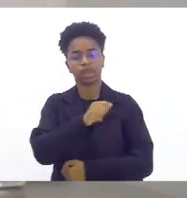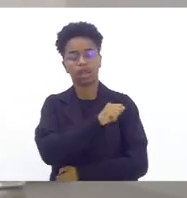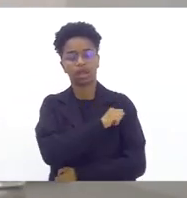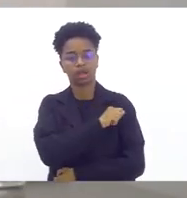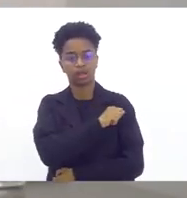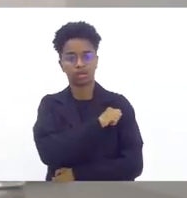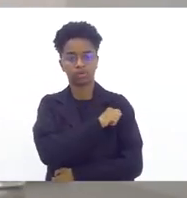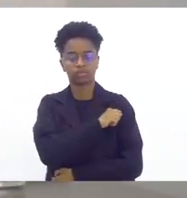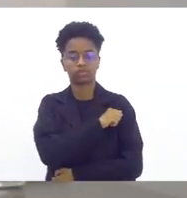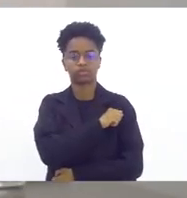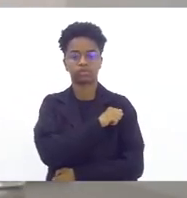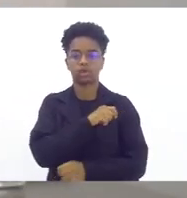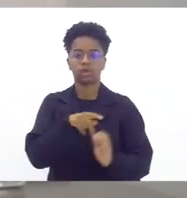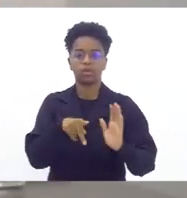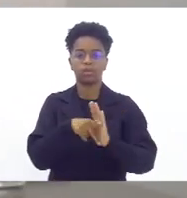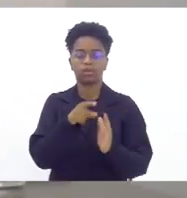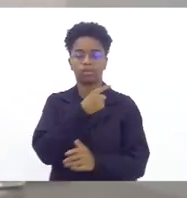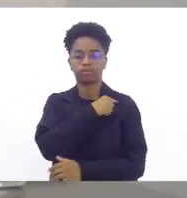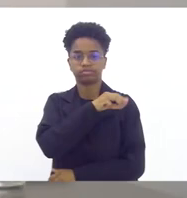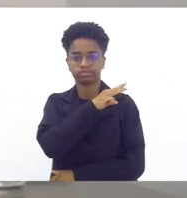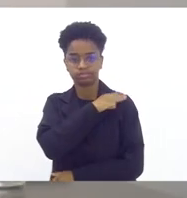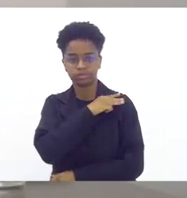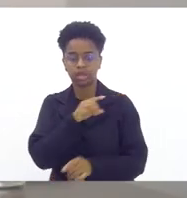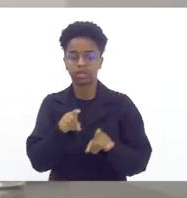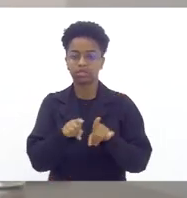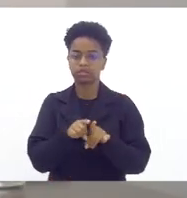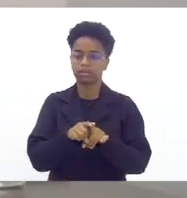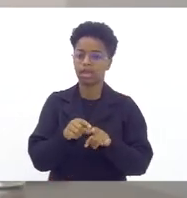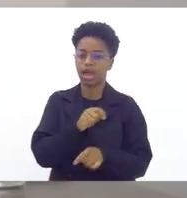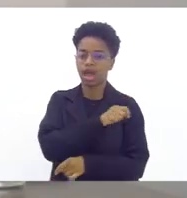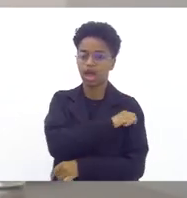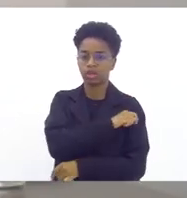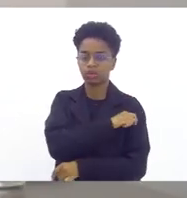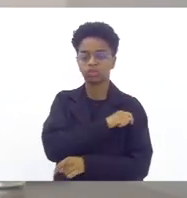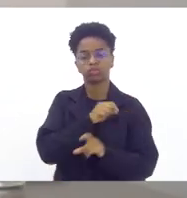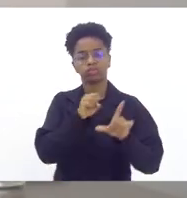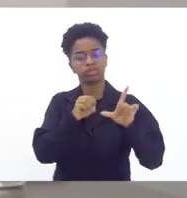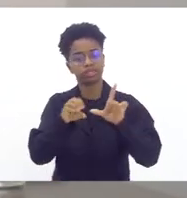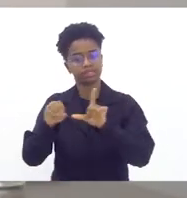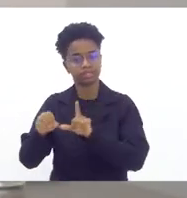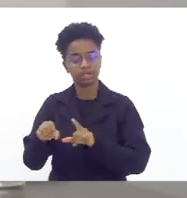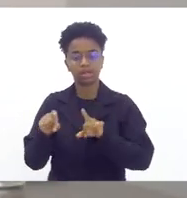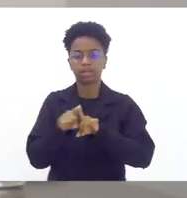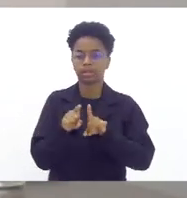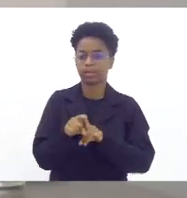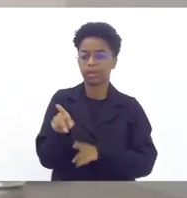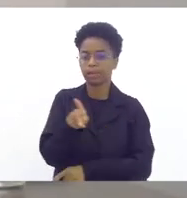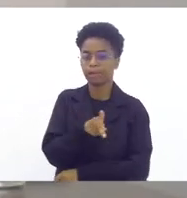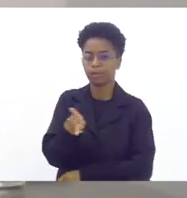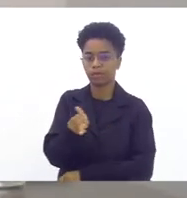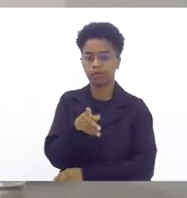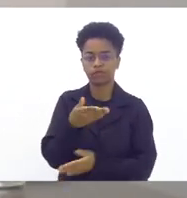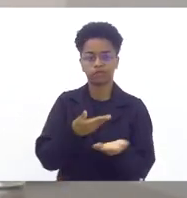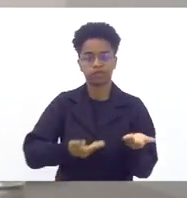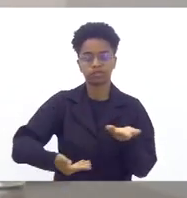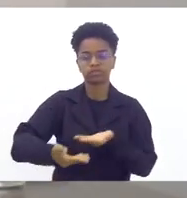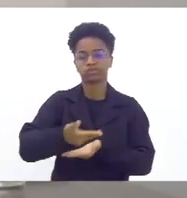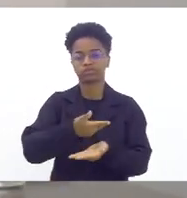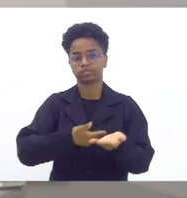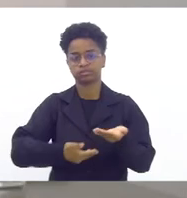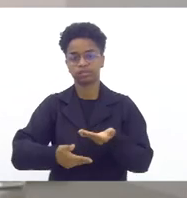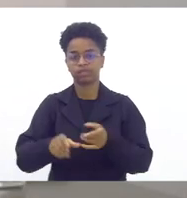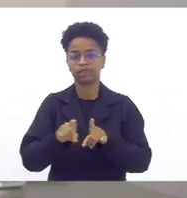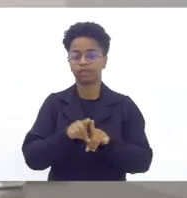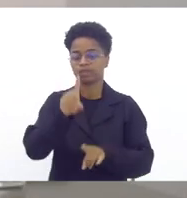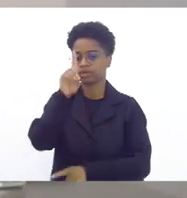do ensino médio, envolvendo os estudantes das licenciaturas, envolvendo os professores das licenciaturas, os